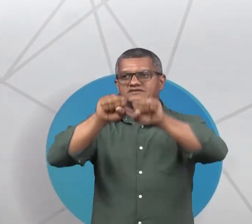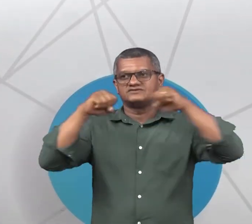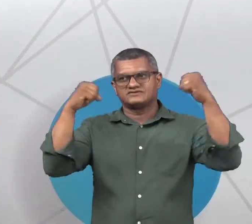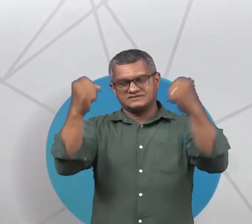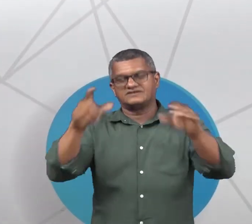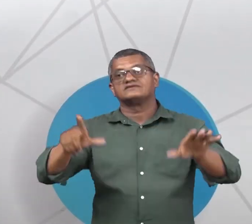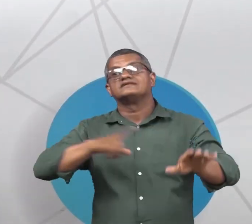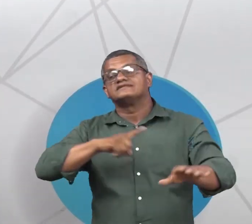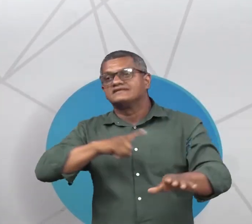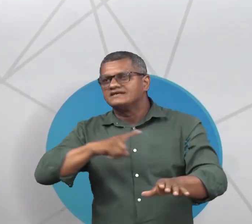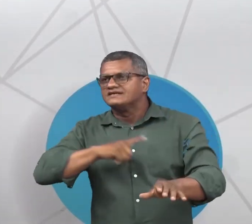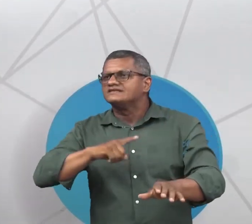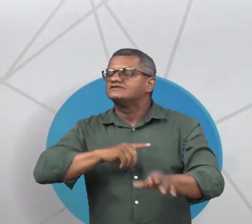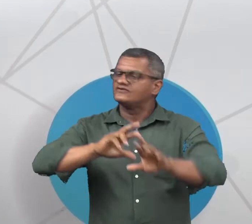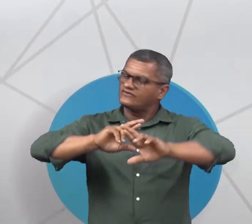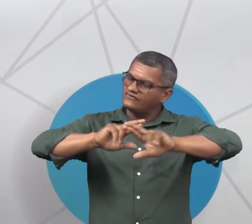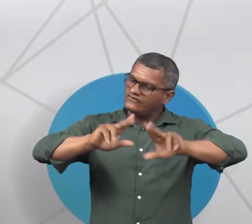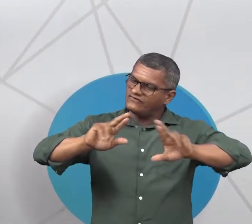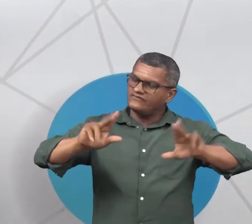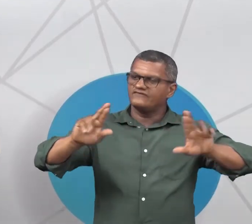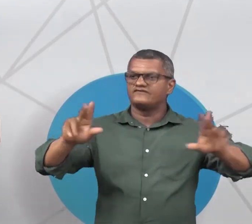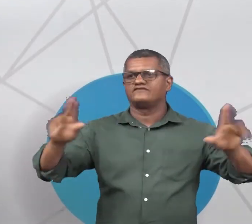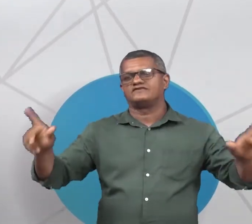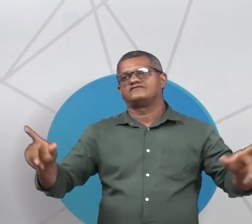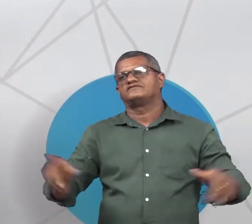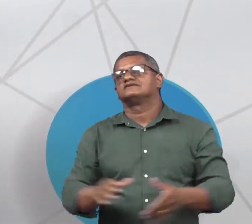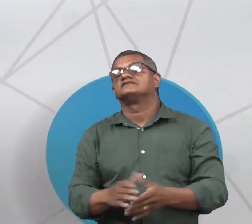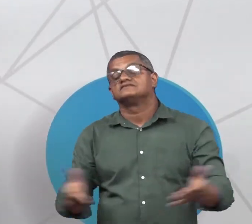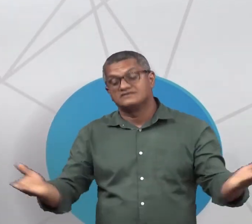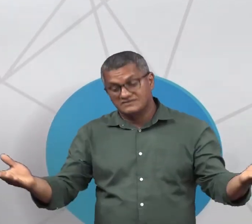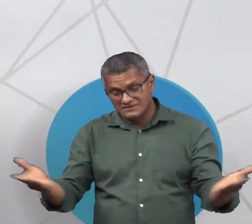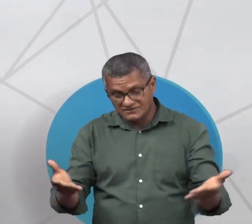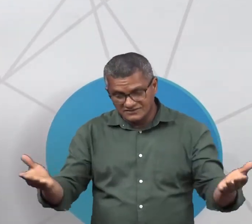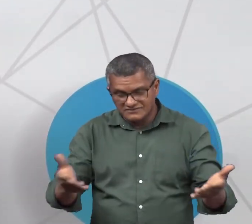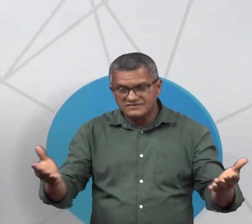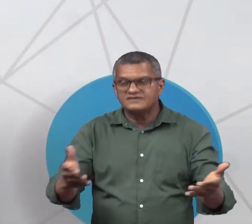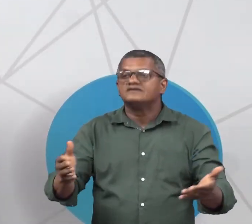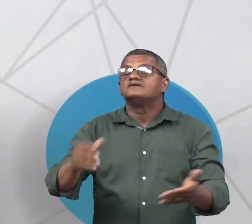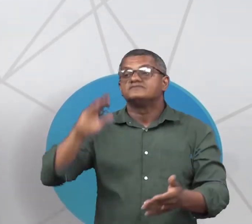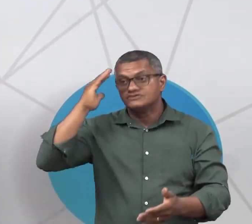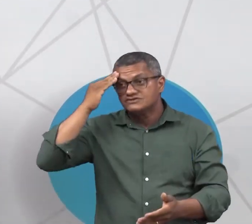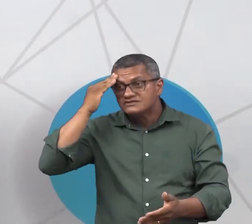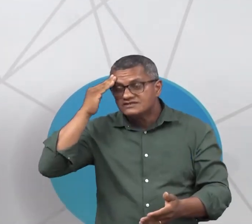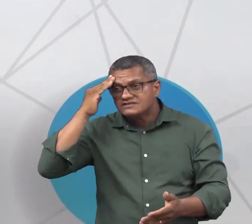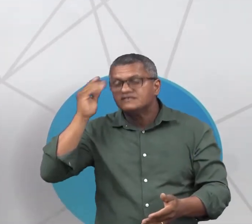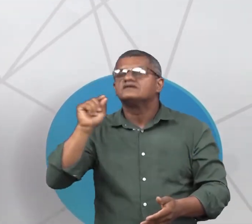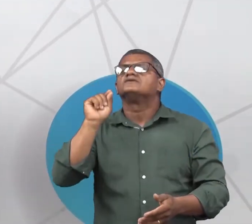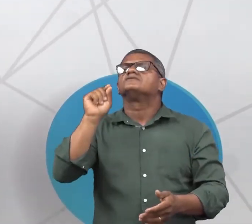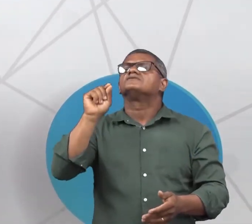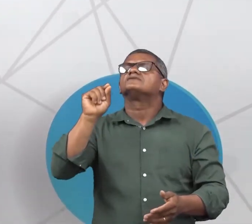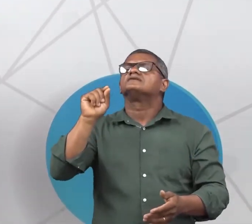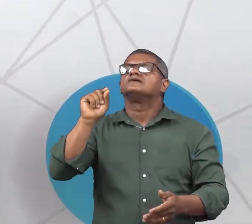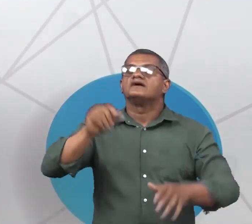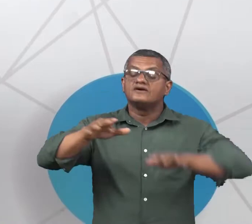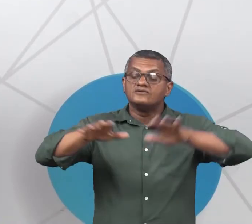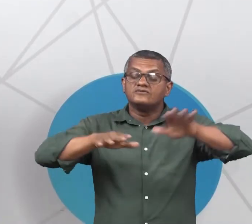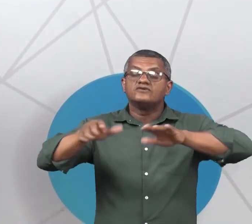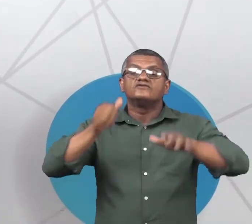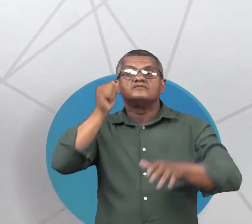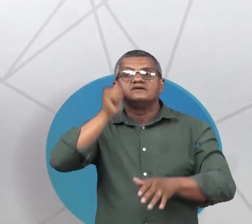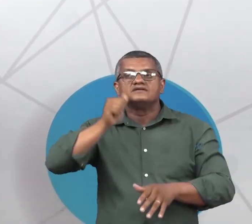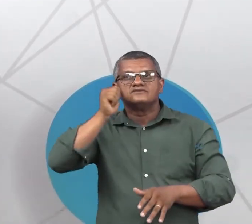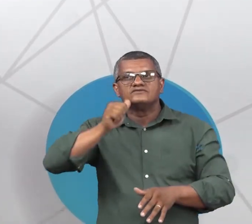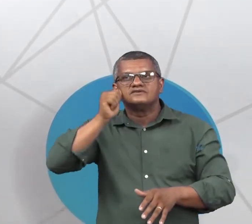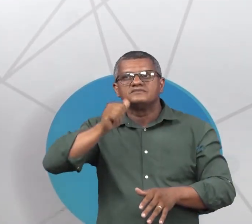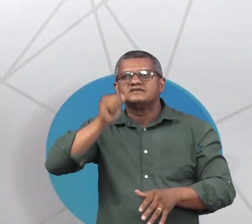apresentam bandeiras de atuação completamente distintas. Vamos primeiramente entender o que é o feminismo.